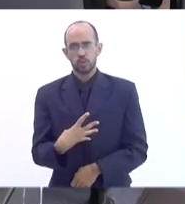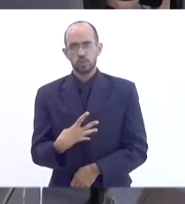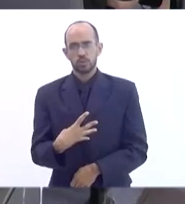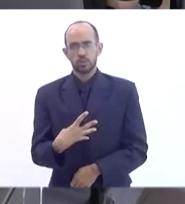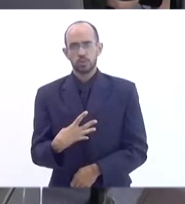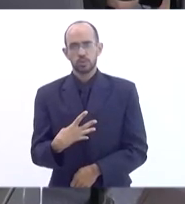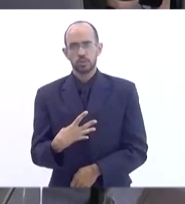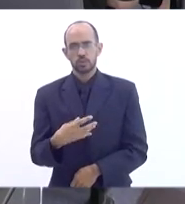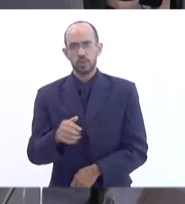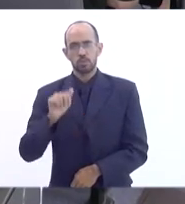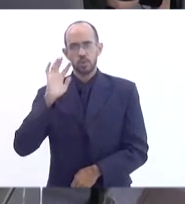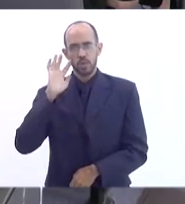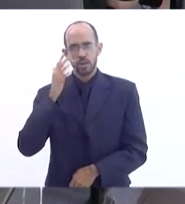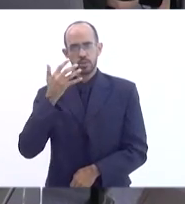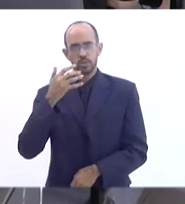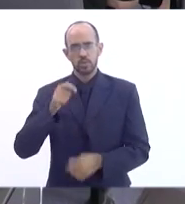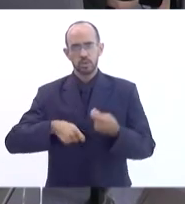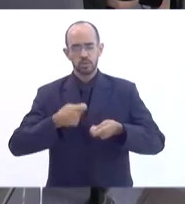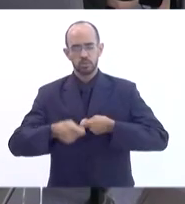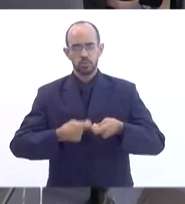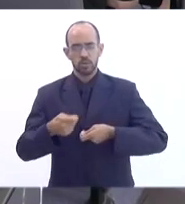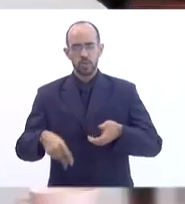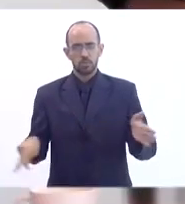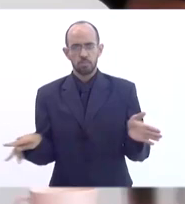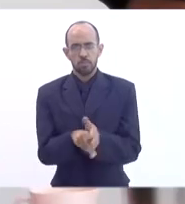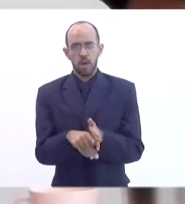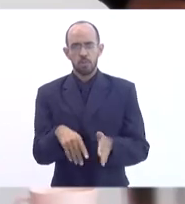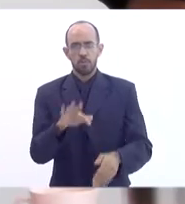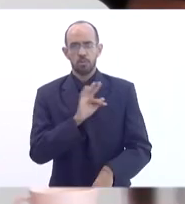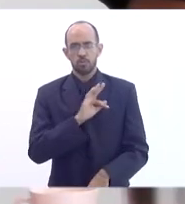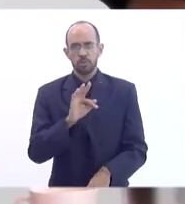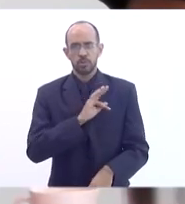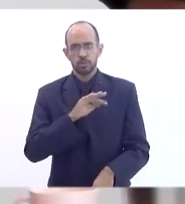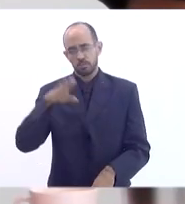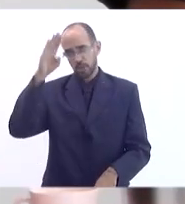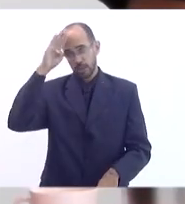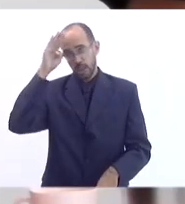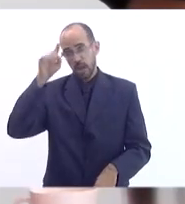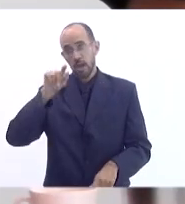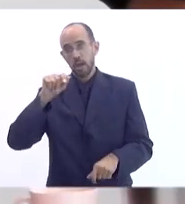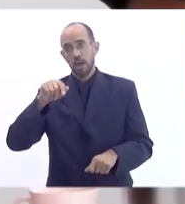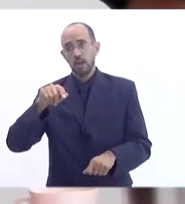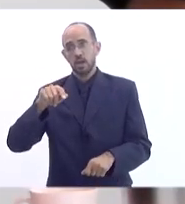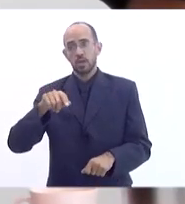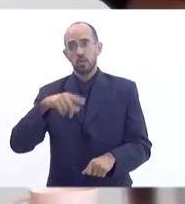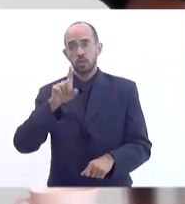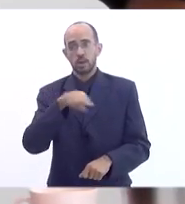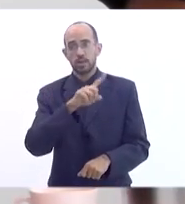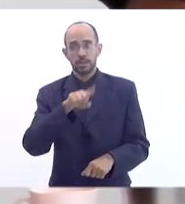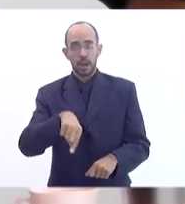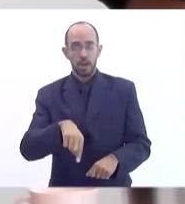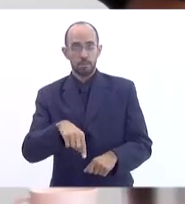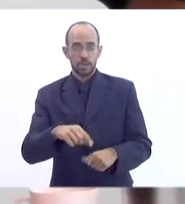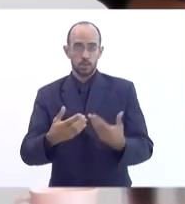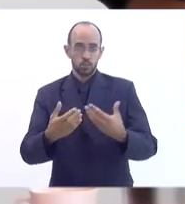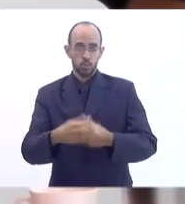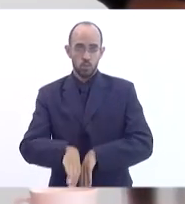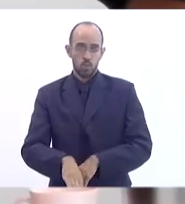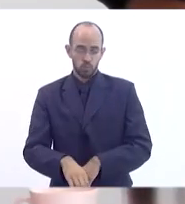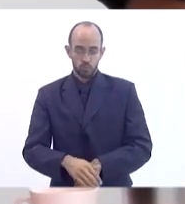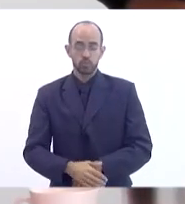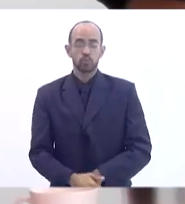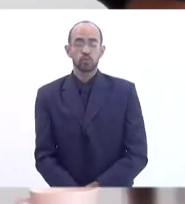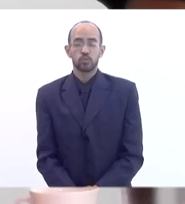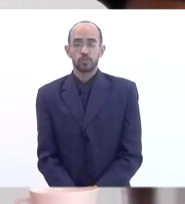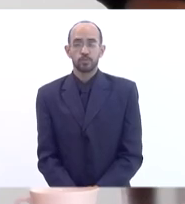houve por decisão da administração da própria Polícia Militar uma decisão que suspende Esse concurso cancelas concurso